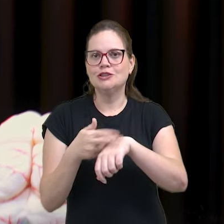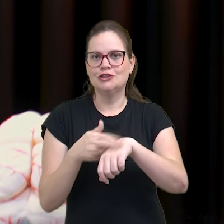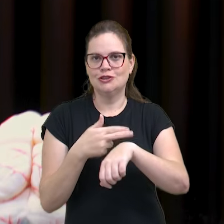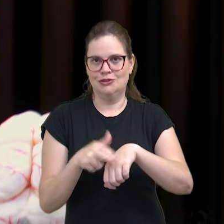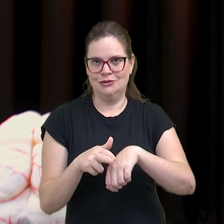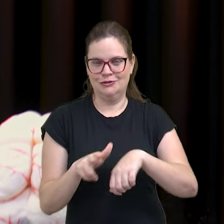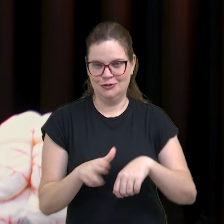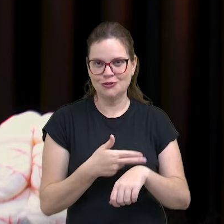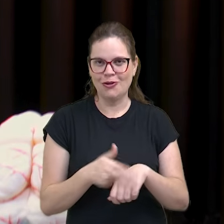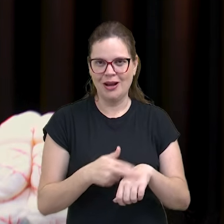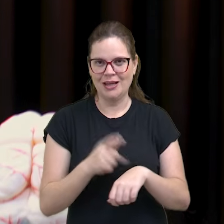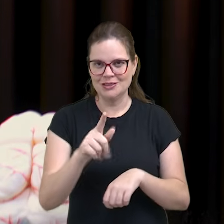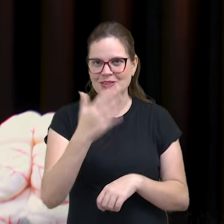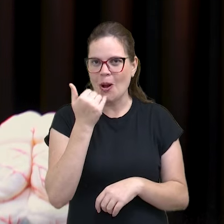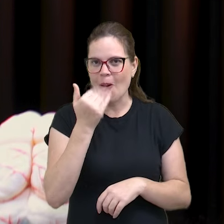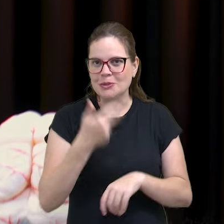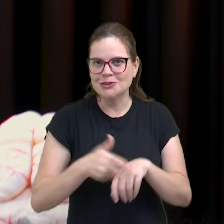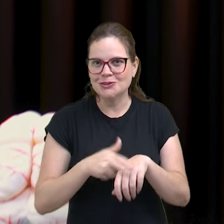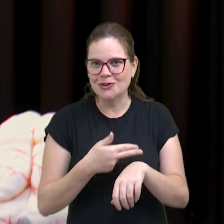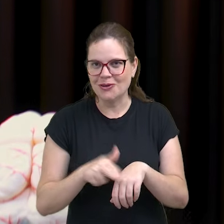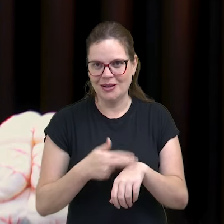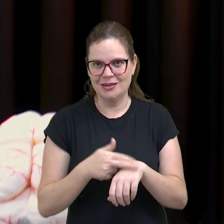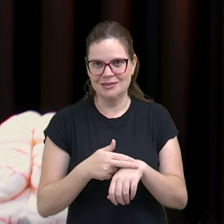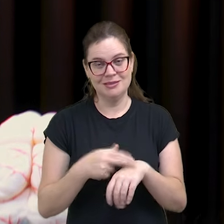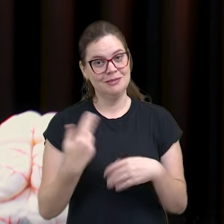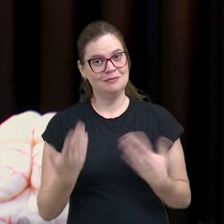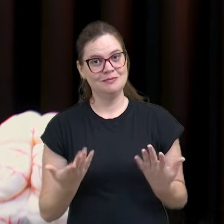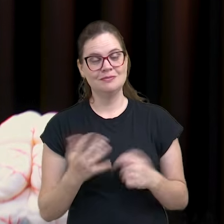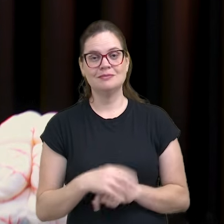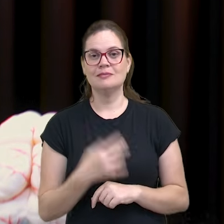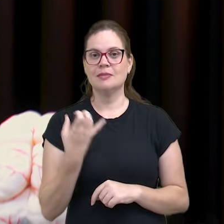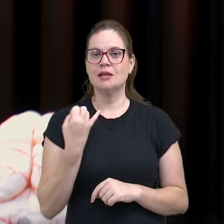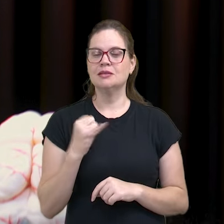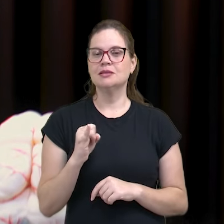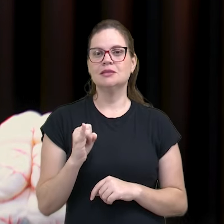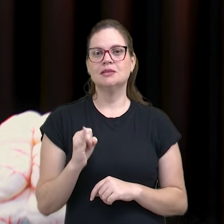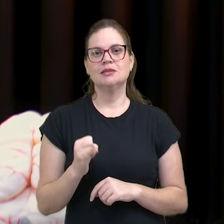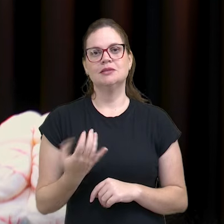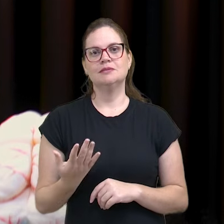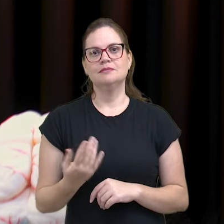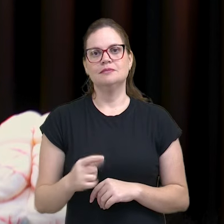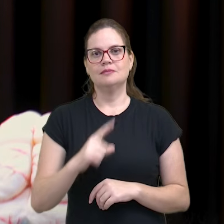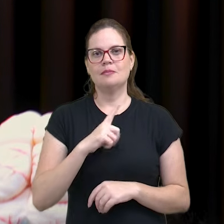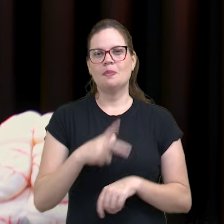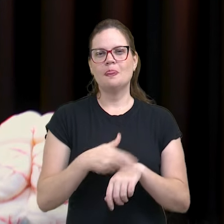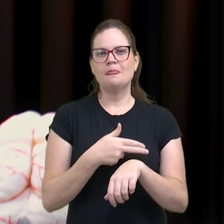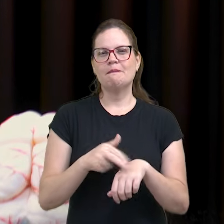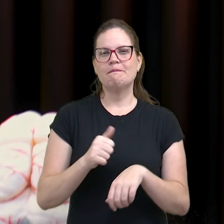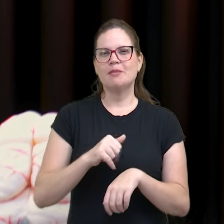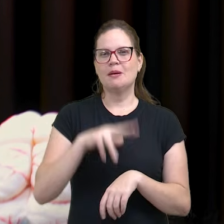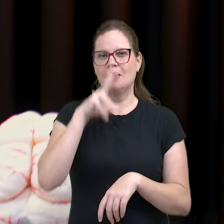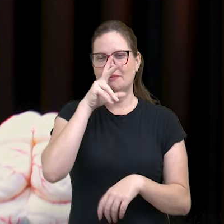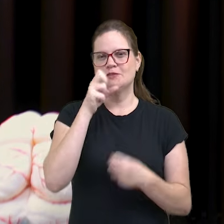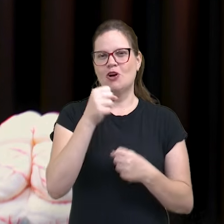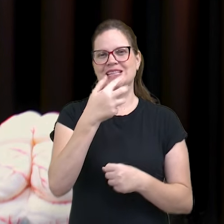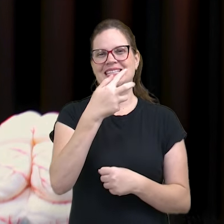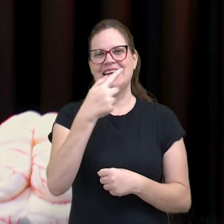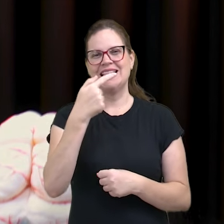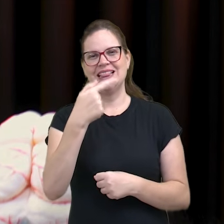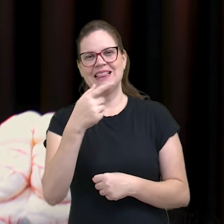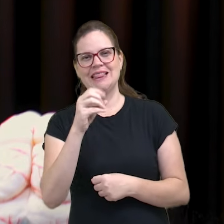chocolate, de preferência que tem os de maior concentração de cacau, por causa do flavonoide, você